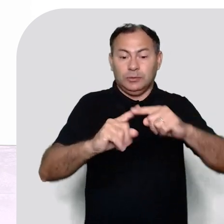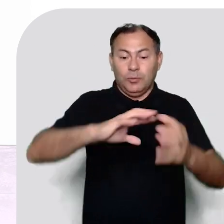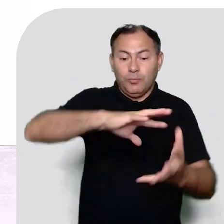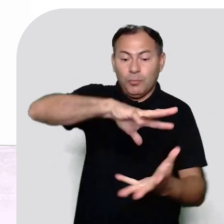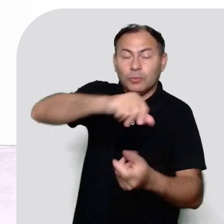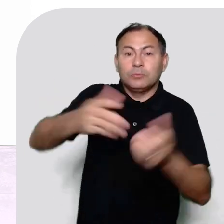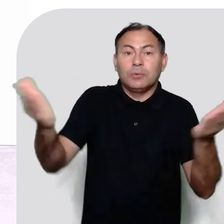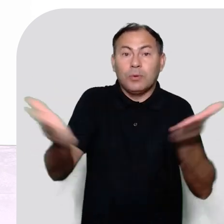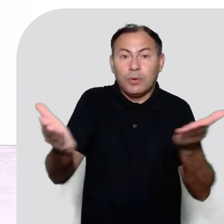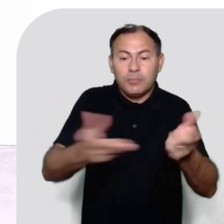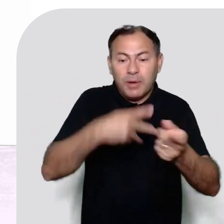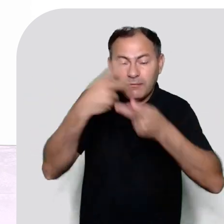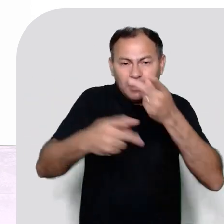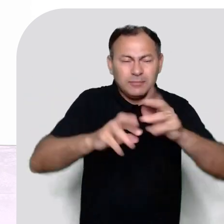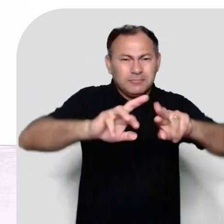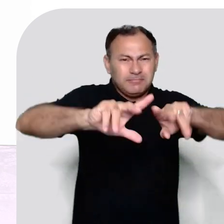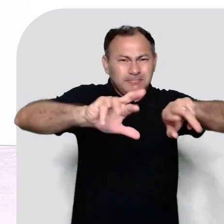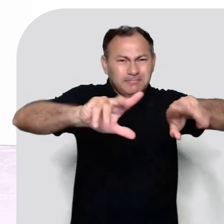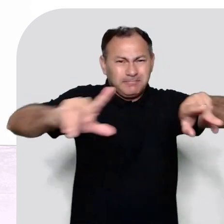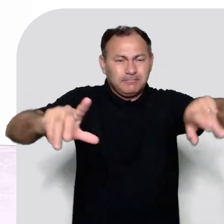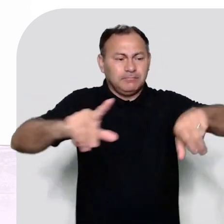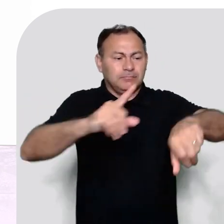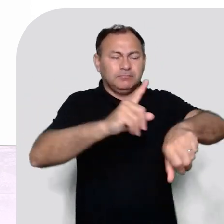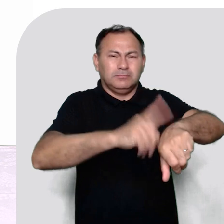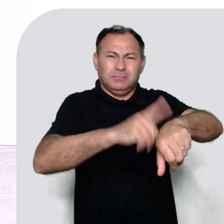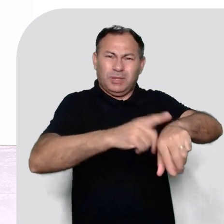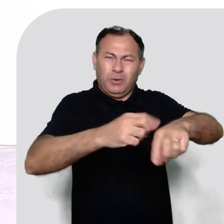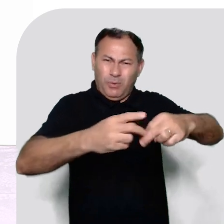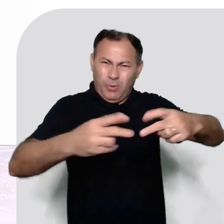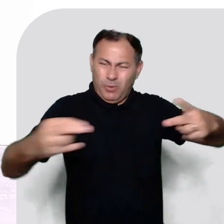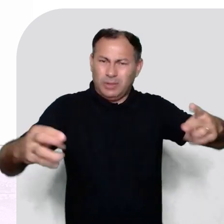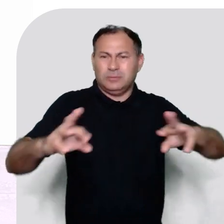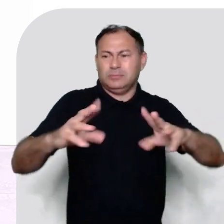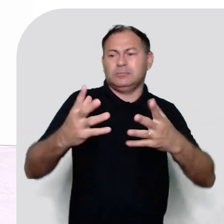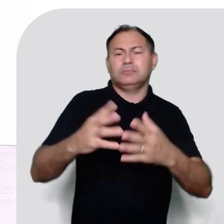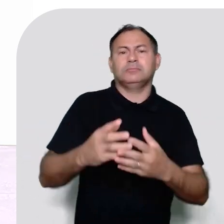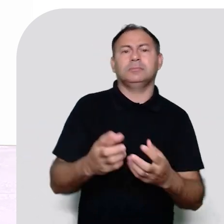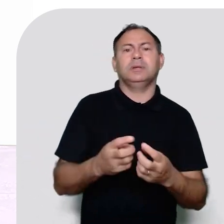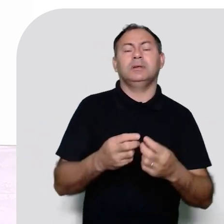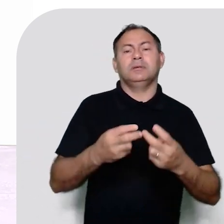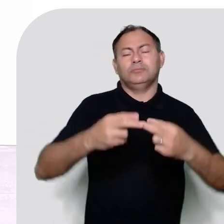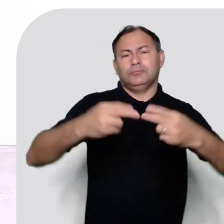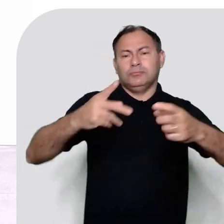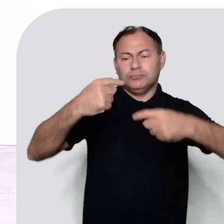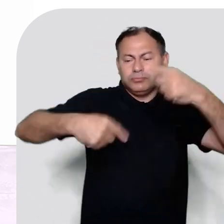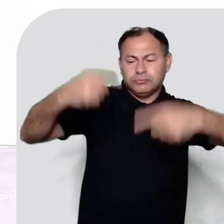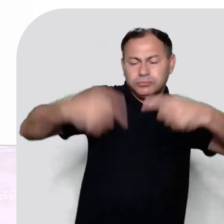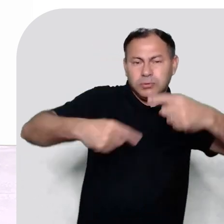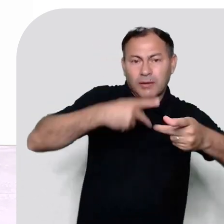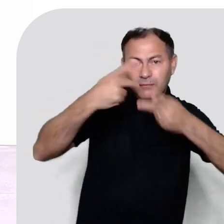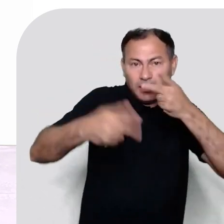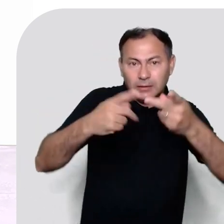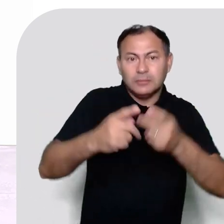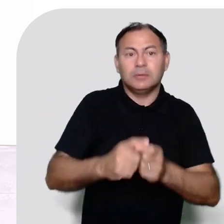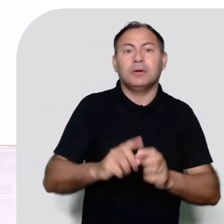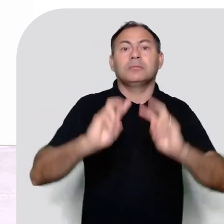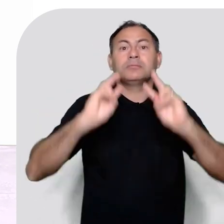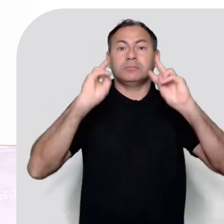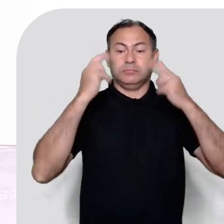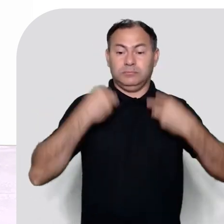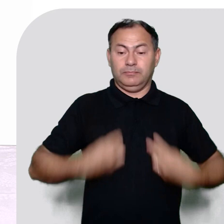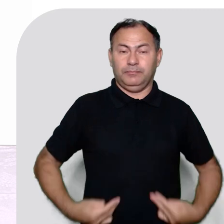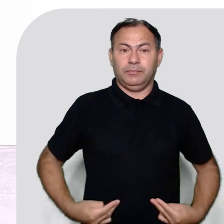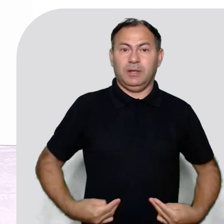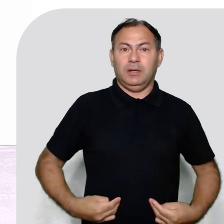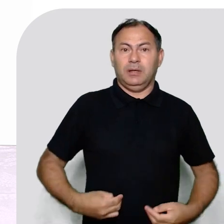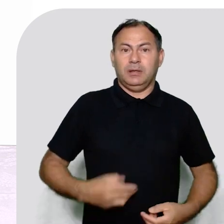que vem refletir sobre diversas situações, diversas questões sobre a humanidade,